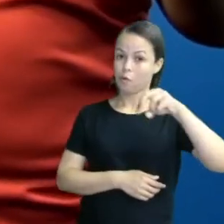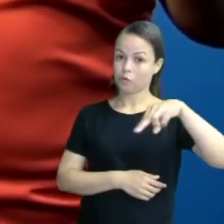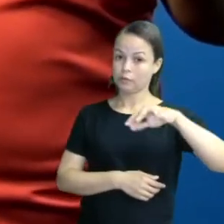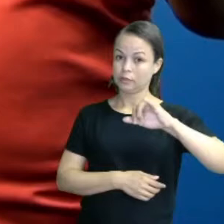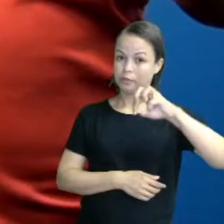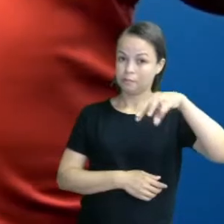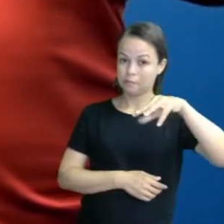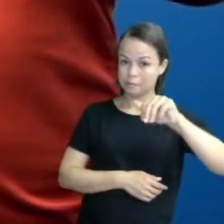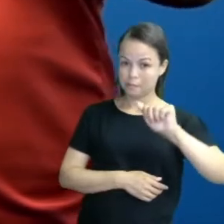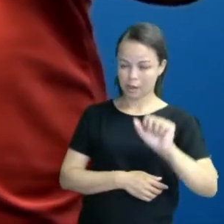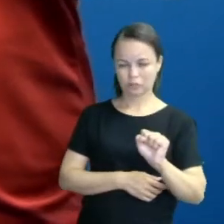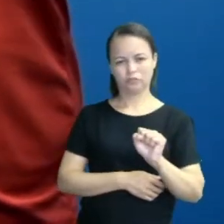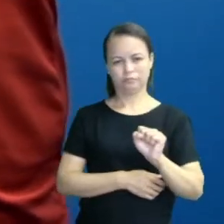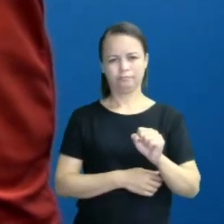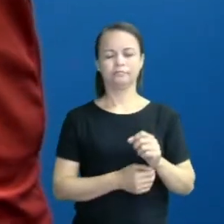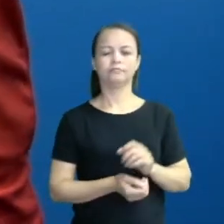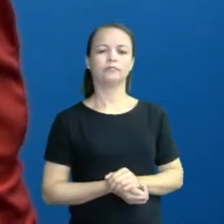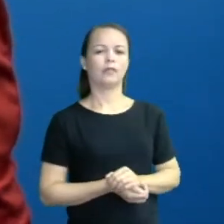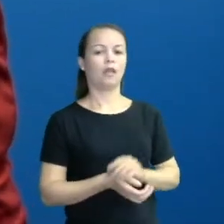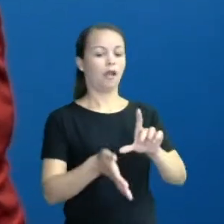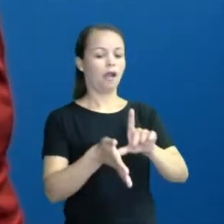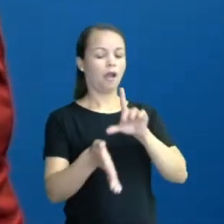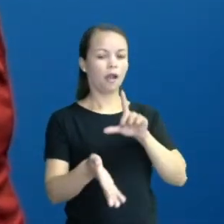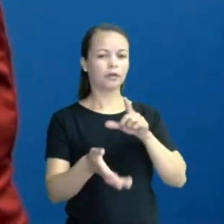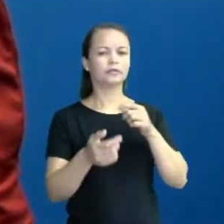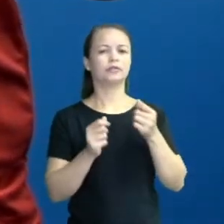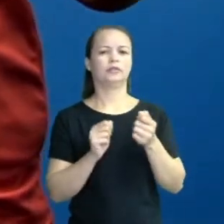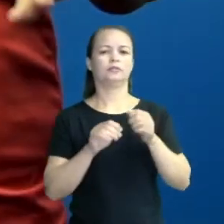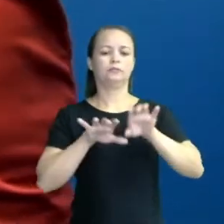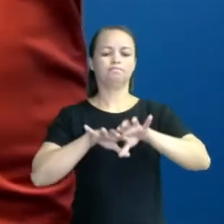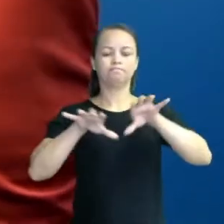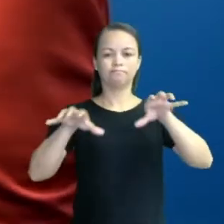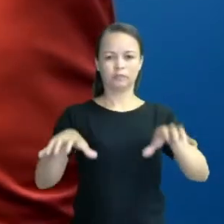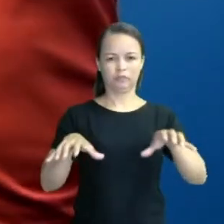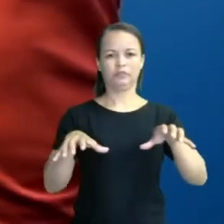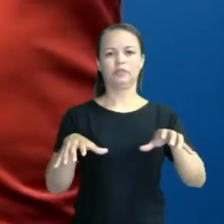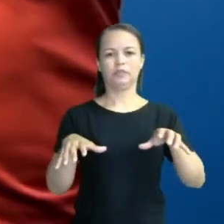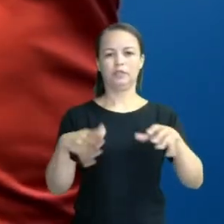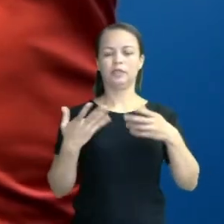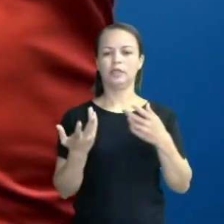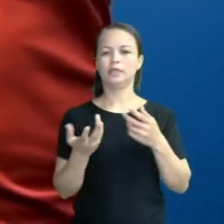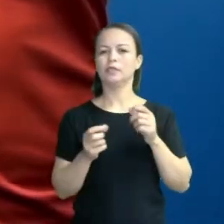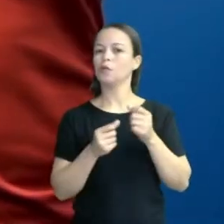Mas antes, temos que subdividi-las em